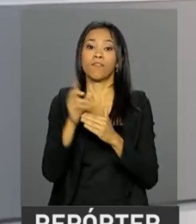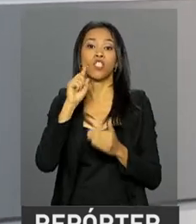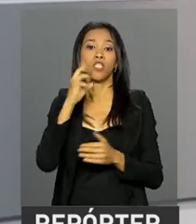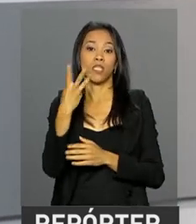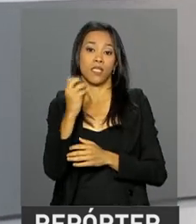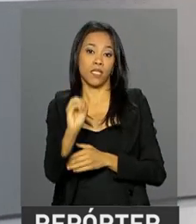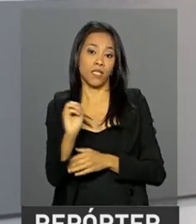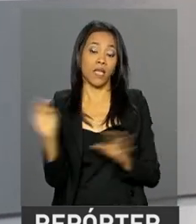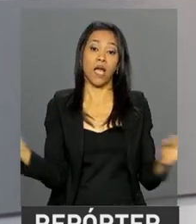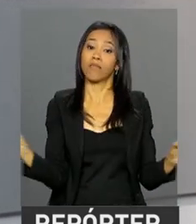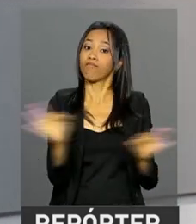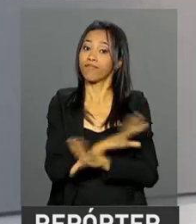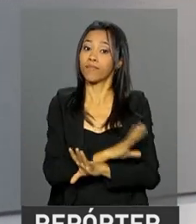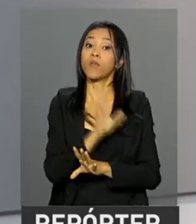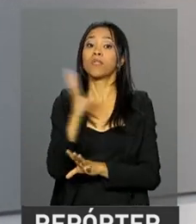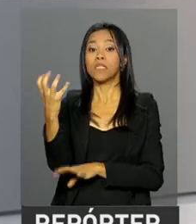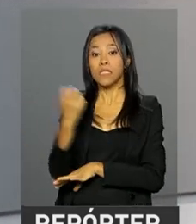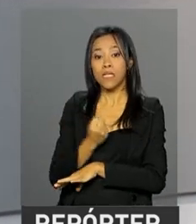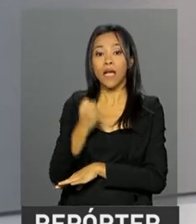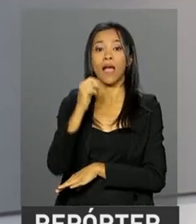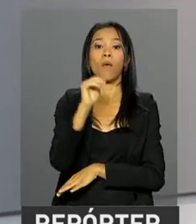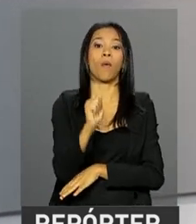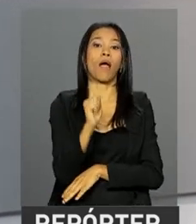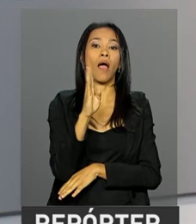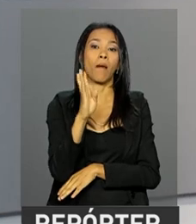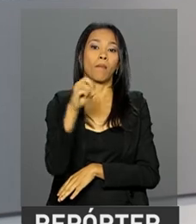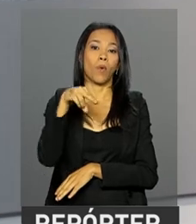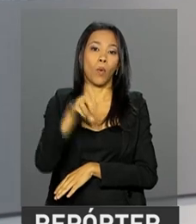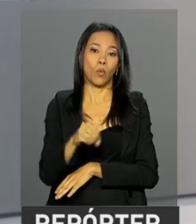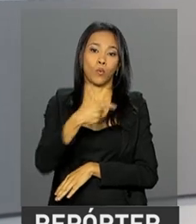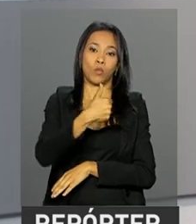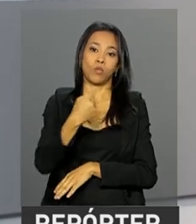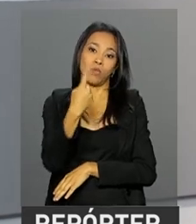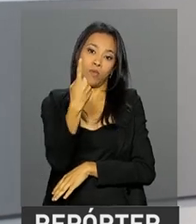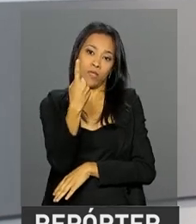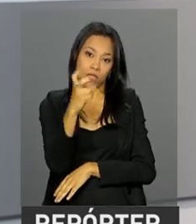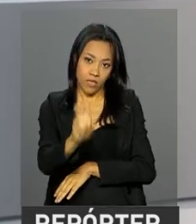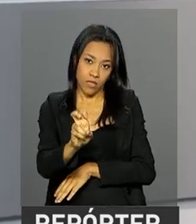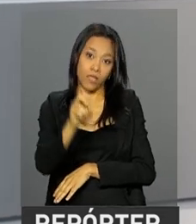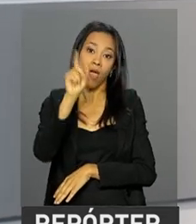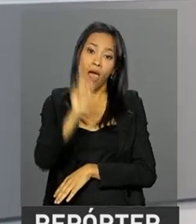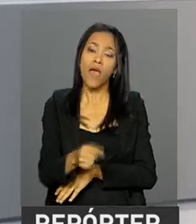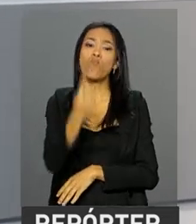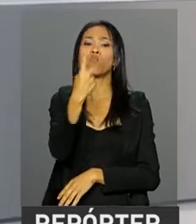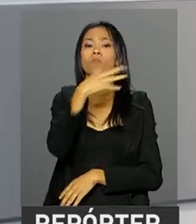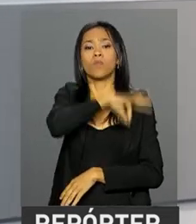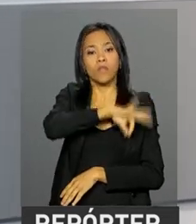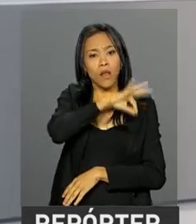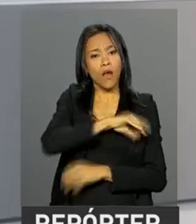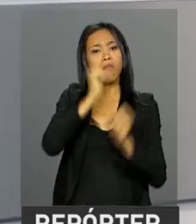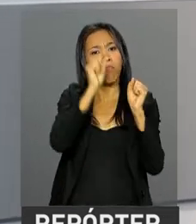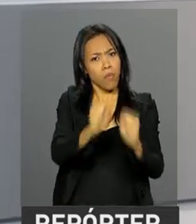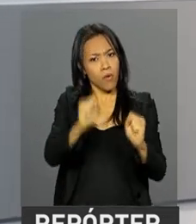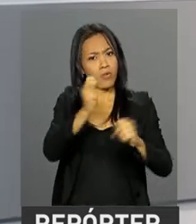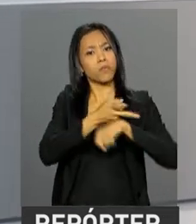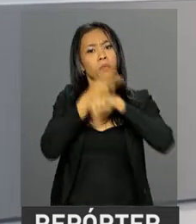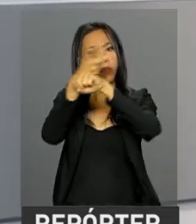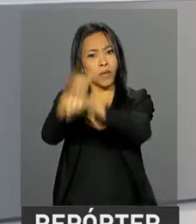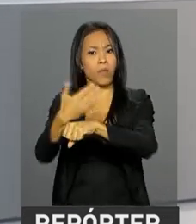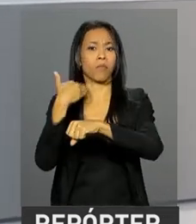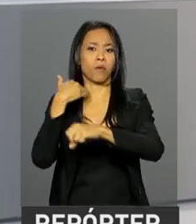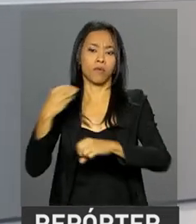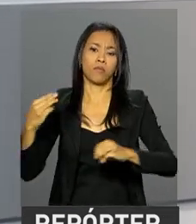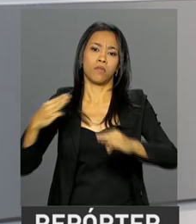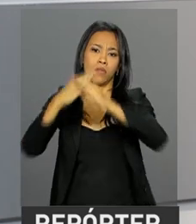para os trabalhadores sacarem o abono salarial de 2015 o benefício no valor de um salário mínimo pode ser retirado nas agências da